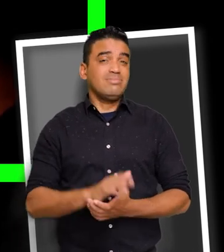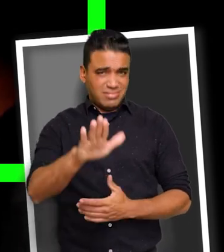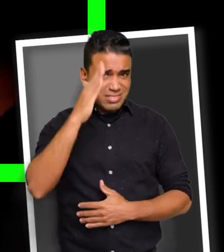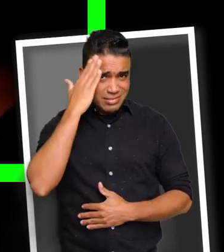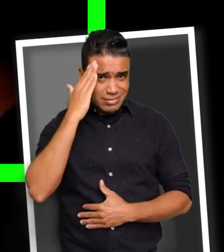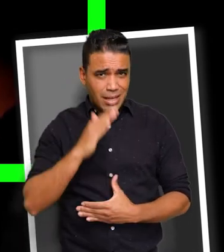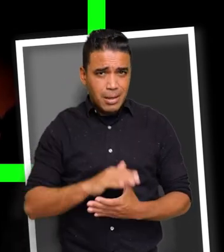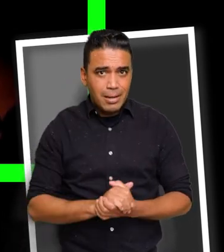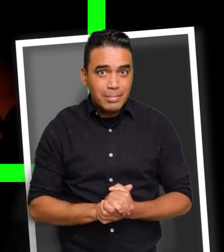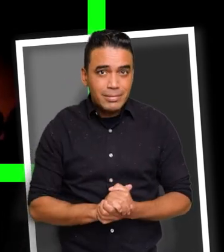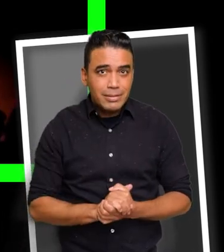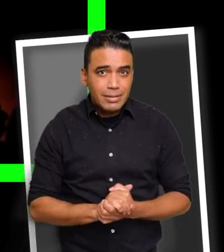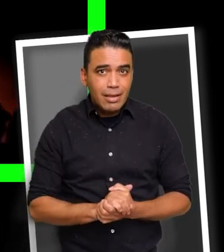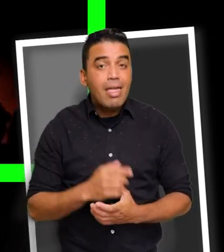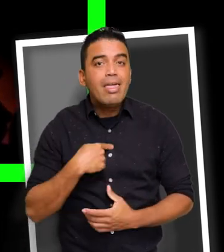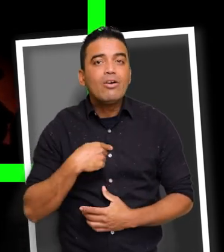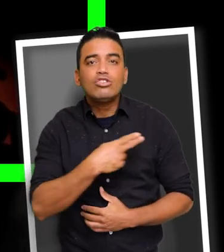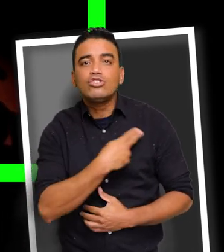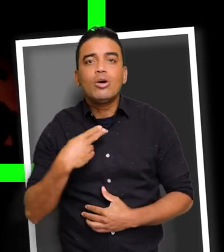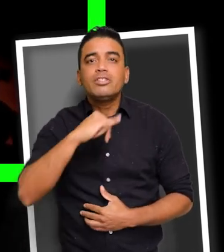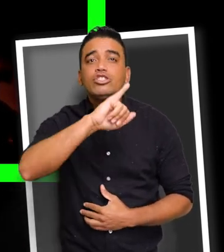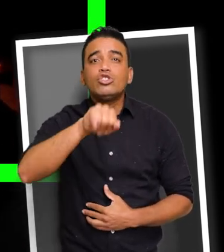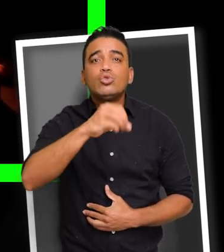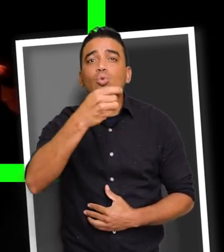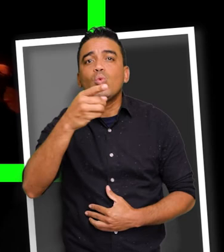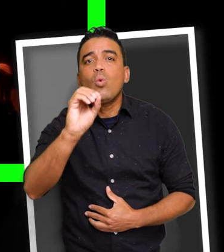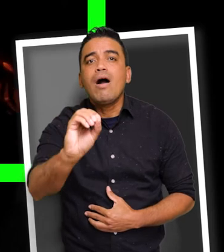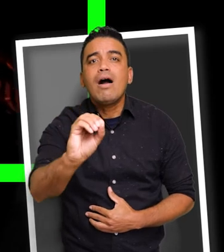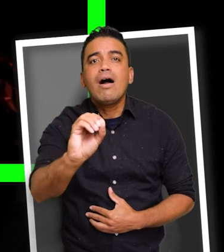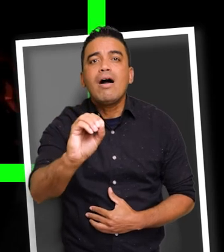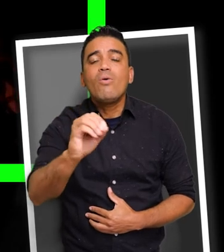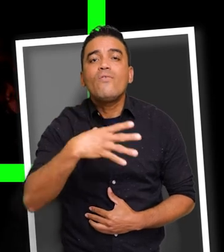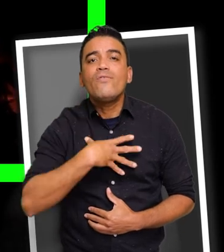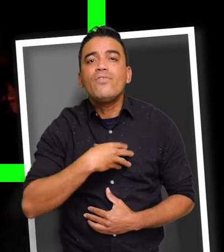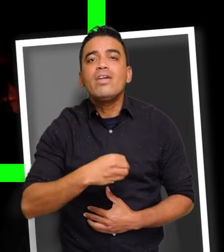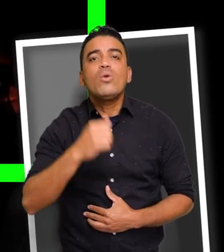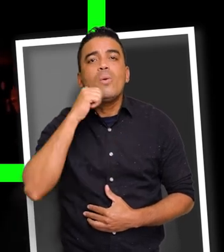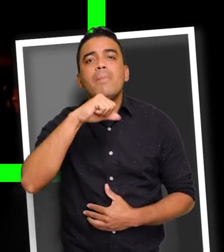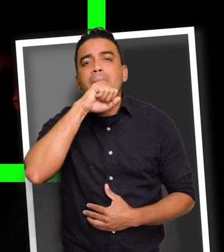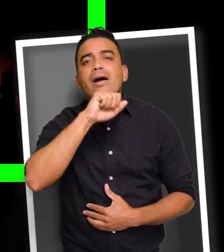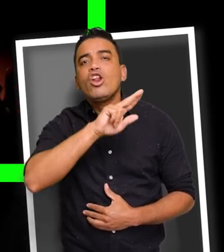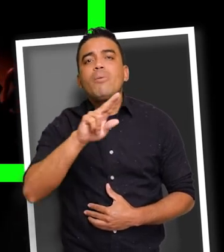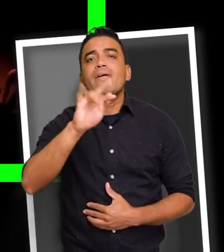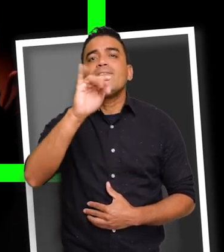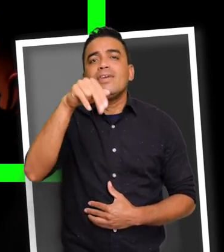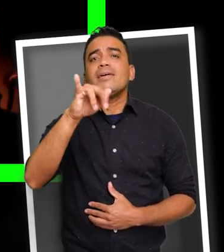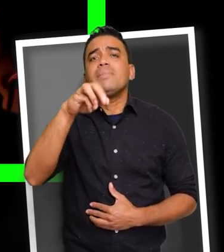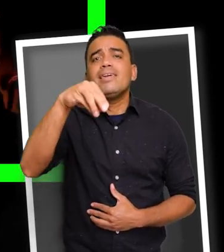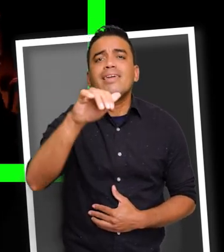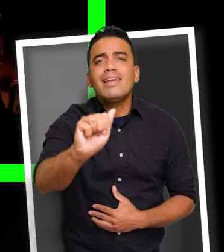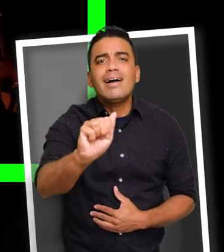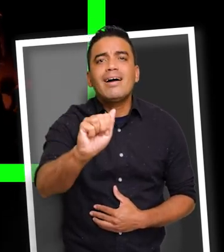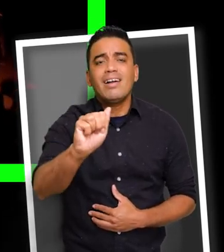Sabe? Sou João, filho de Firmina. Ajudo muito em casa, tenho